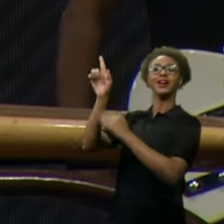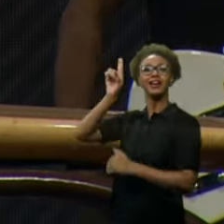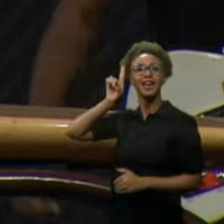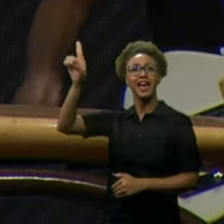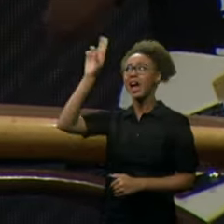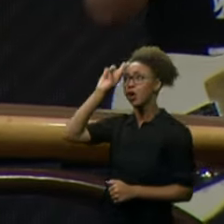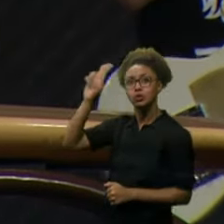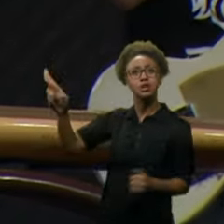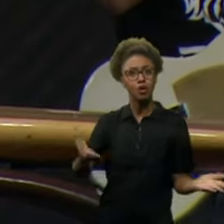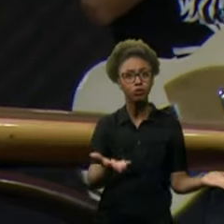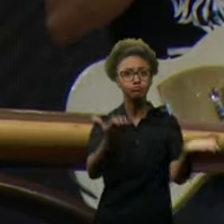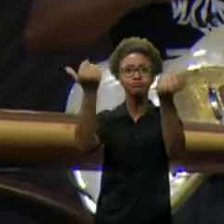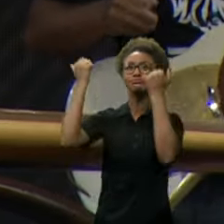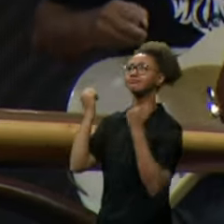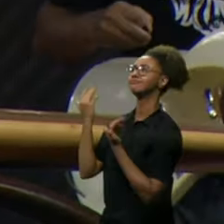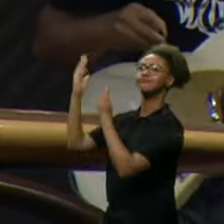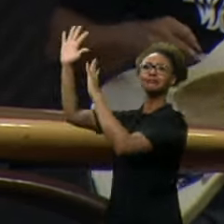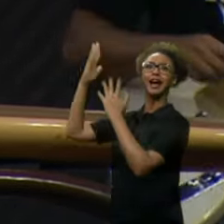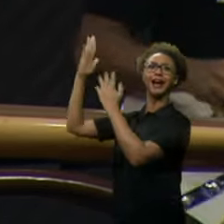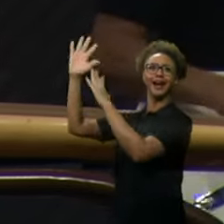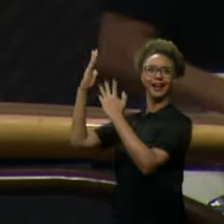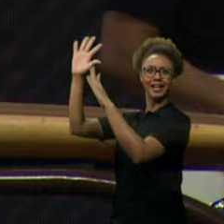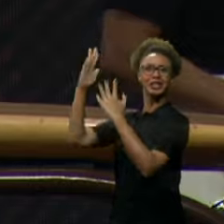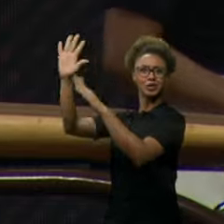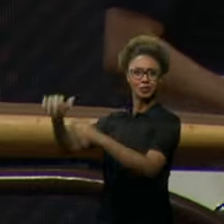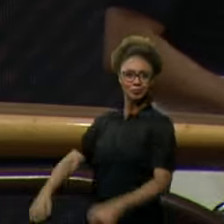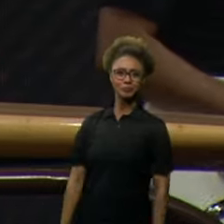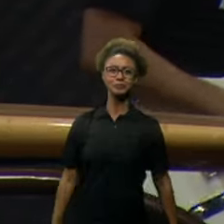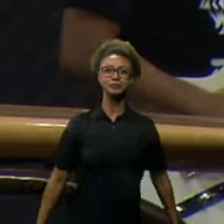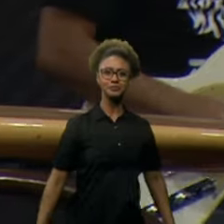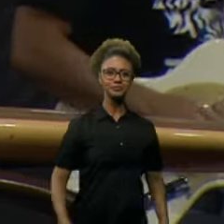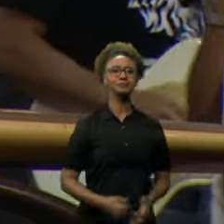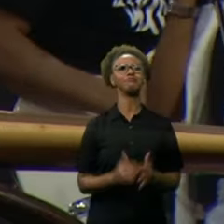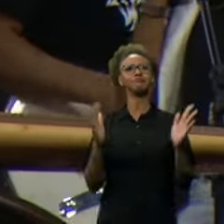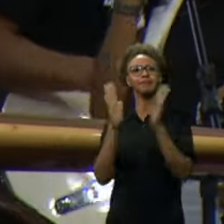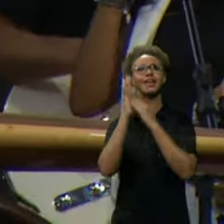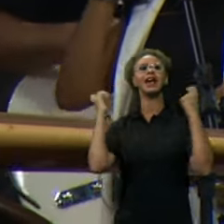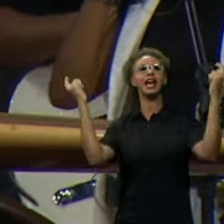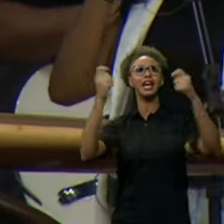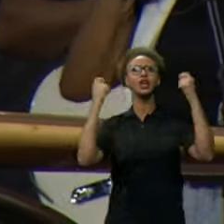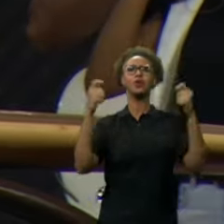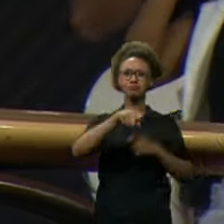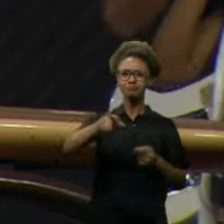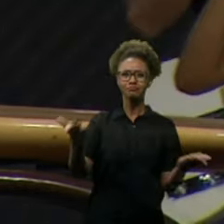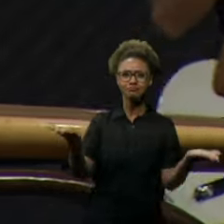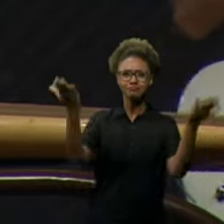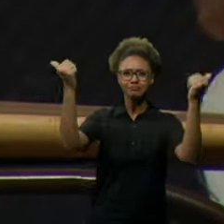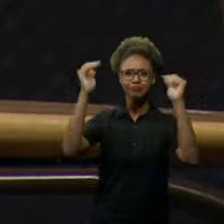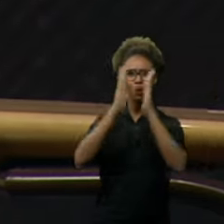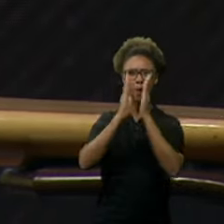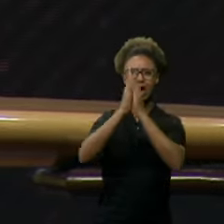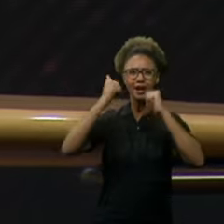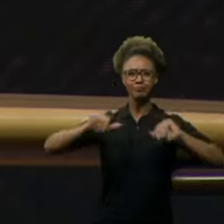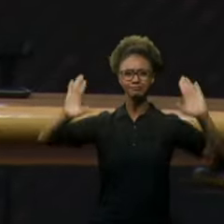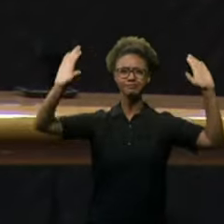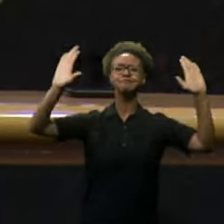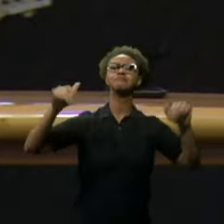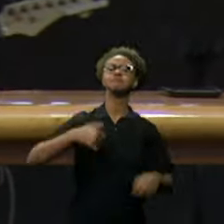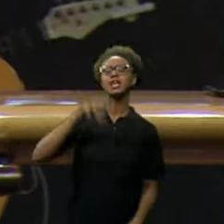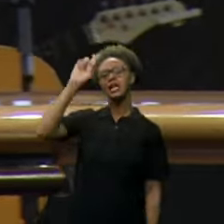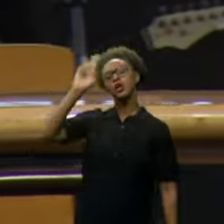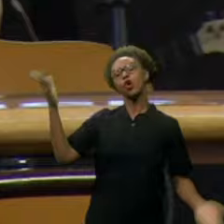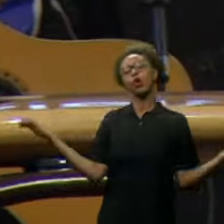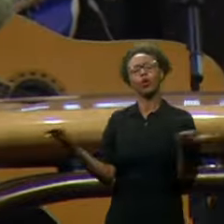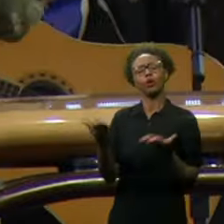louvai ao Senhor o Aleluia posso com as duas mãos aos céus vai